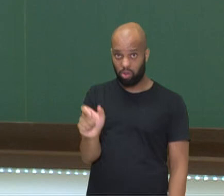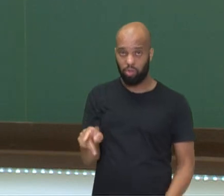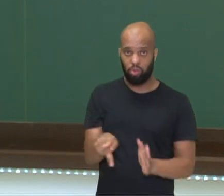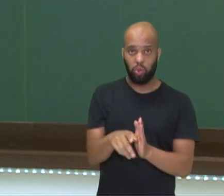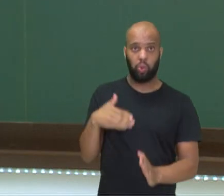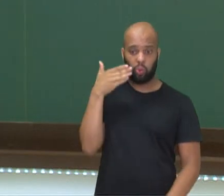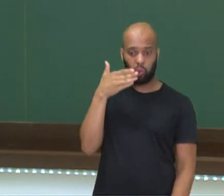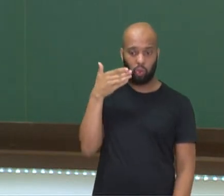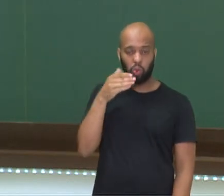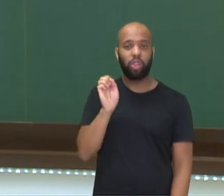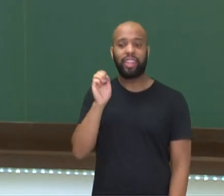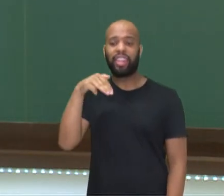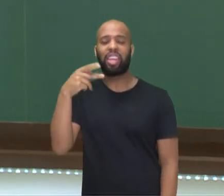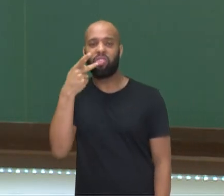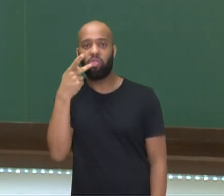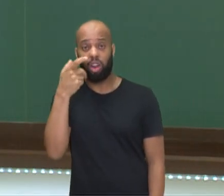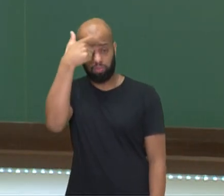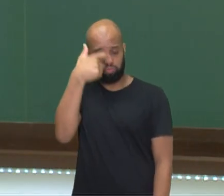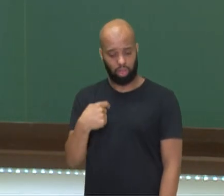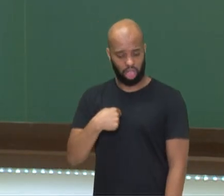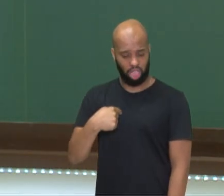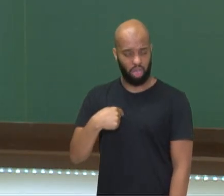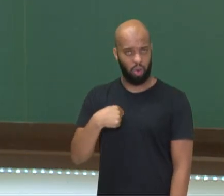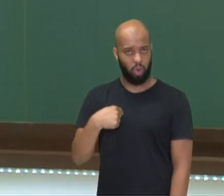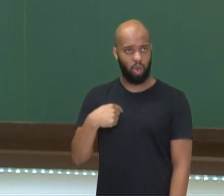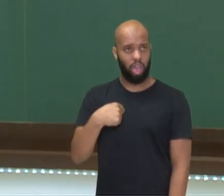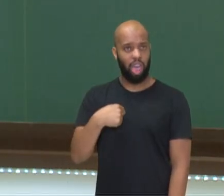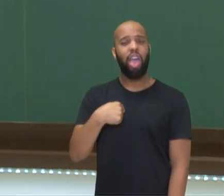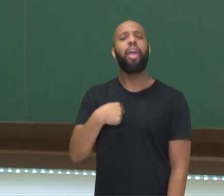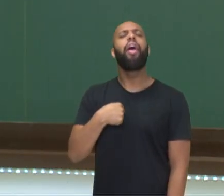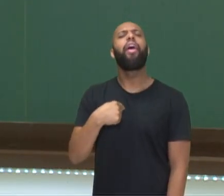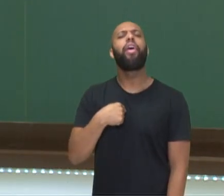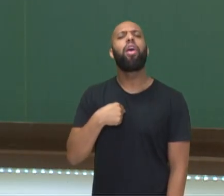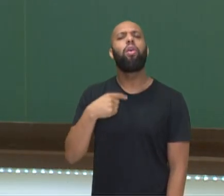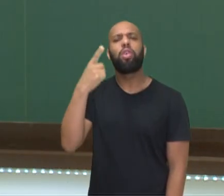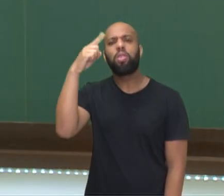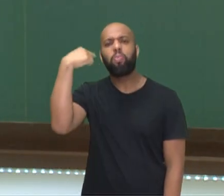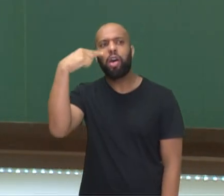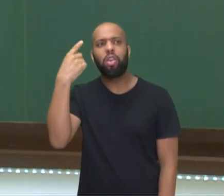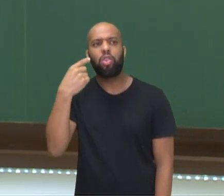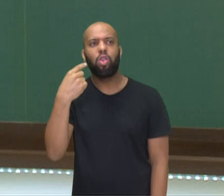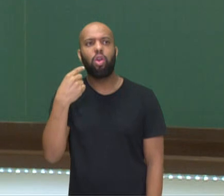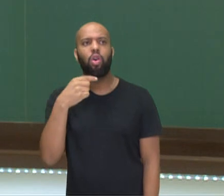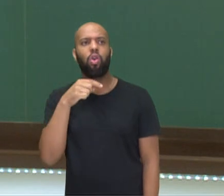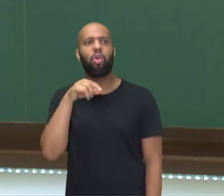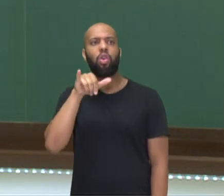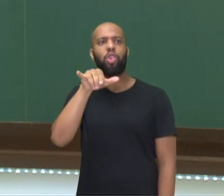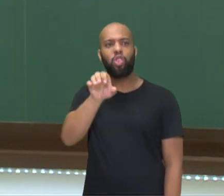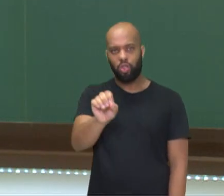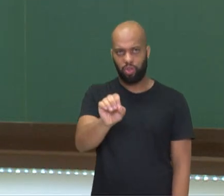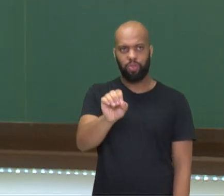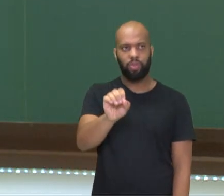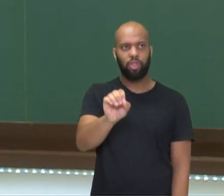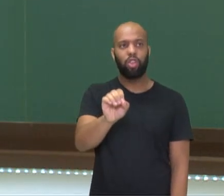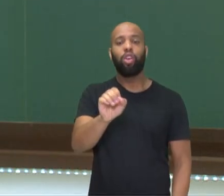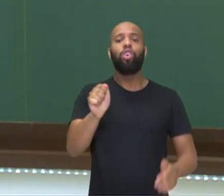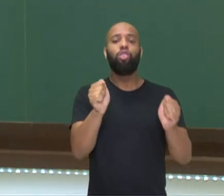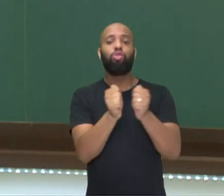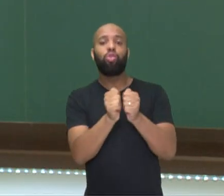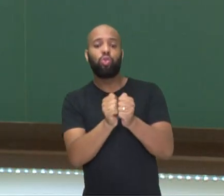do discurso, quem fala? Sou eu no espanhol, yo. Com quem eu falo?